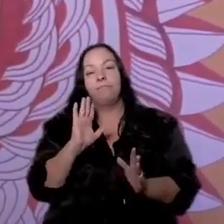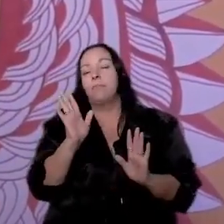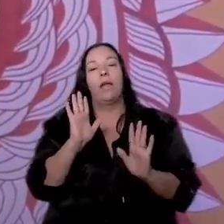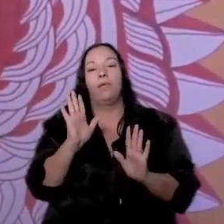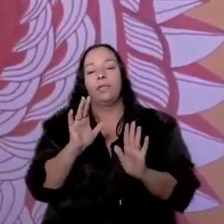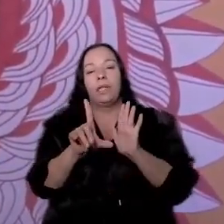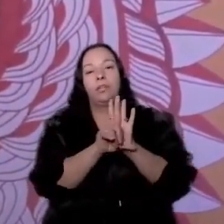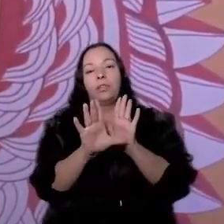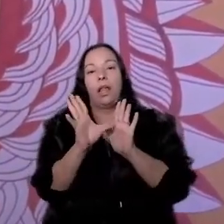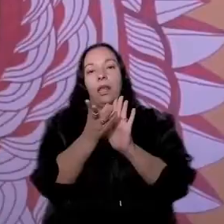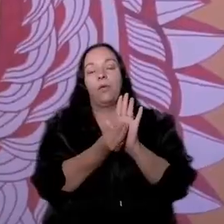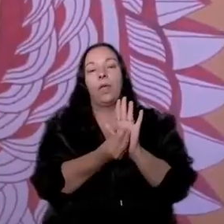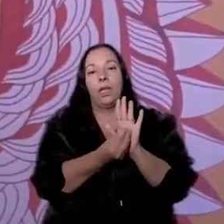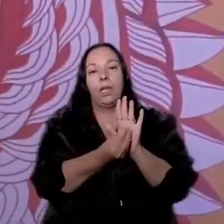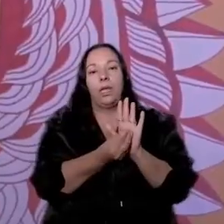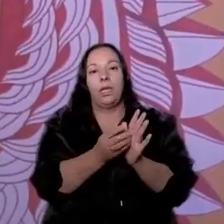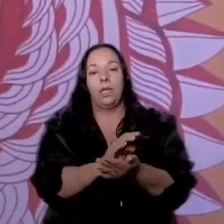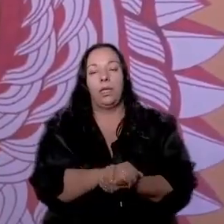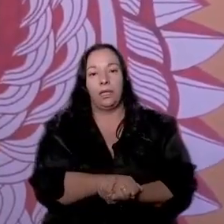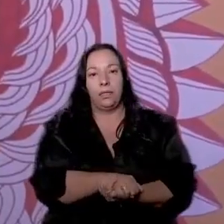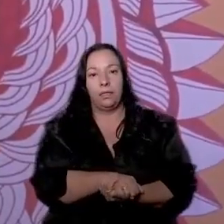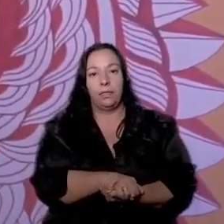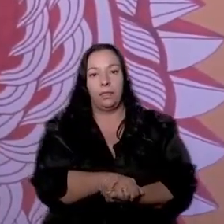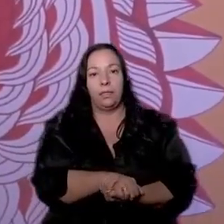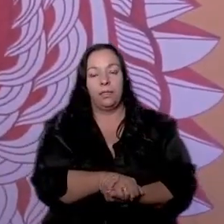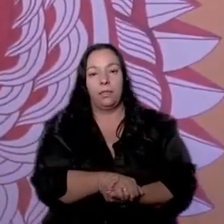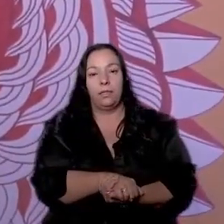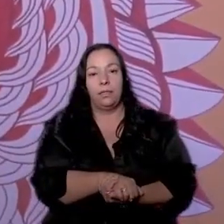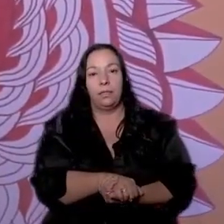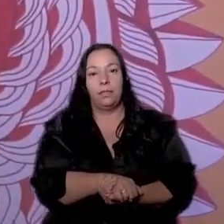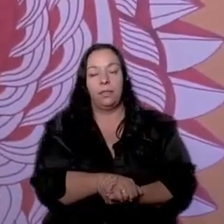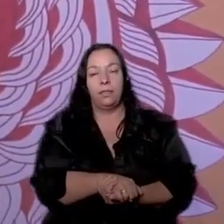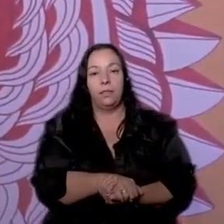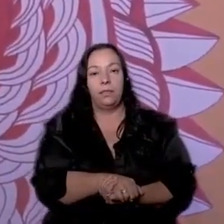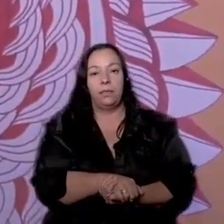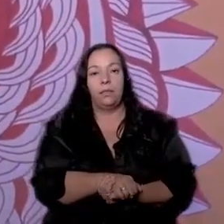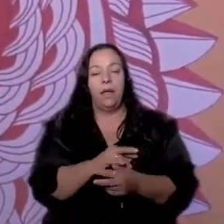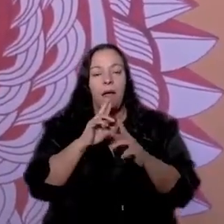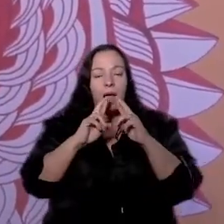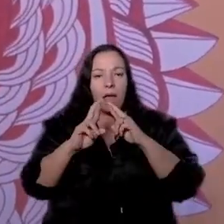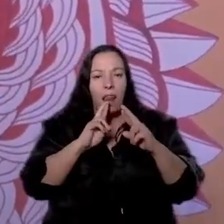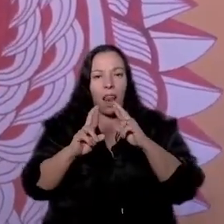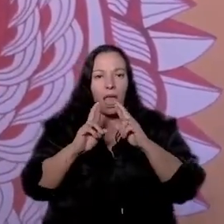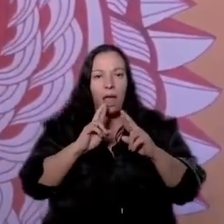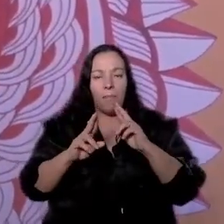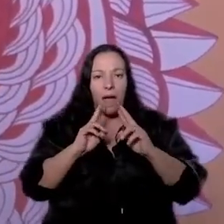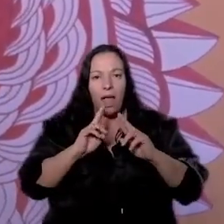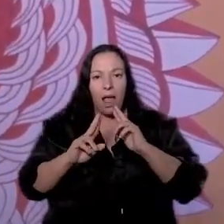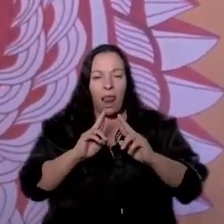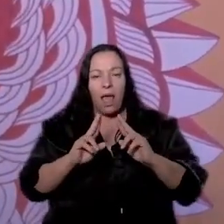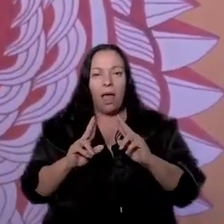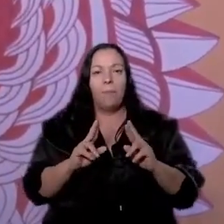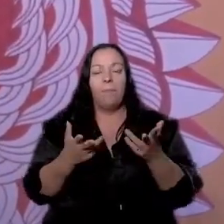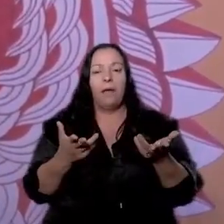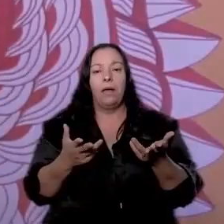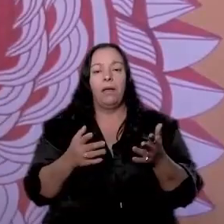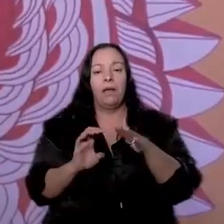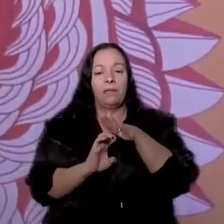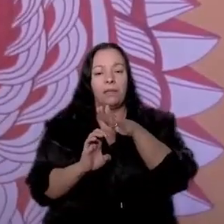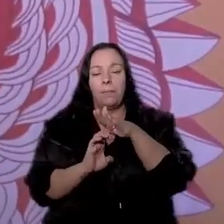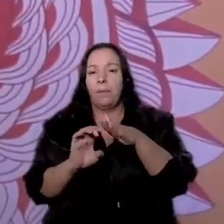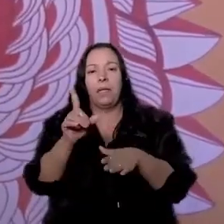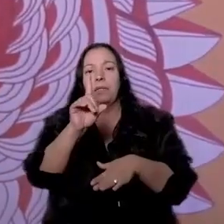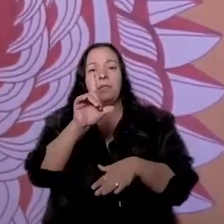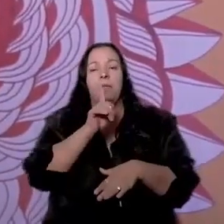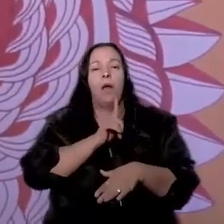entendem da Lei Rouanet. Muitas vezes o proponente, ao ir à empresa, acha que reclama da gente até, a gente ministério, mas as empresas não